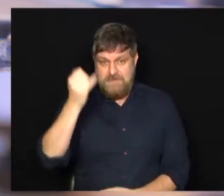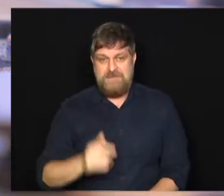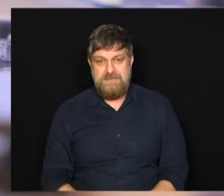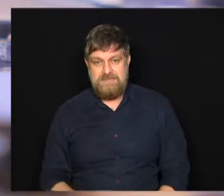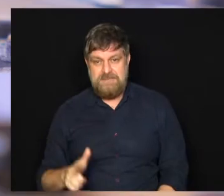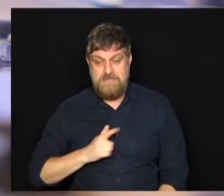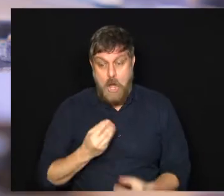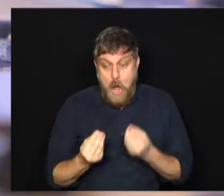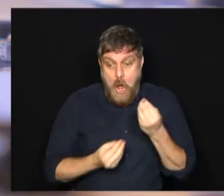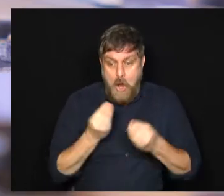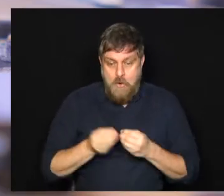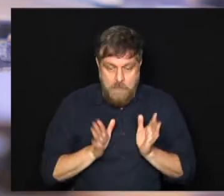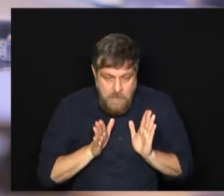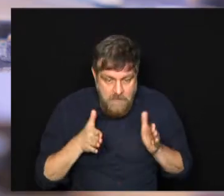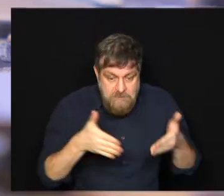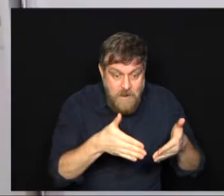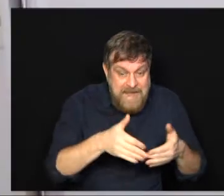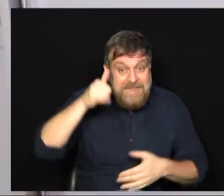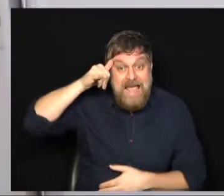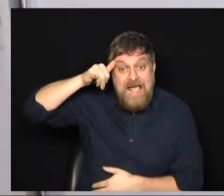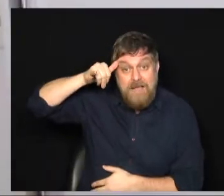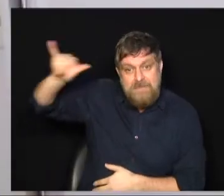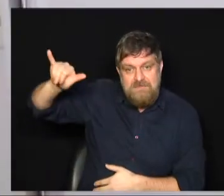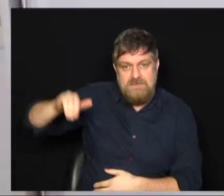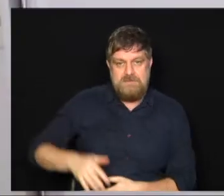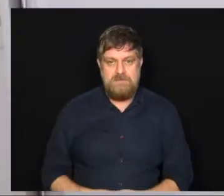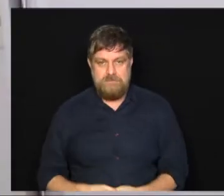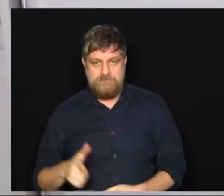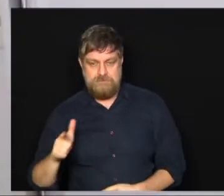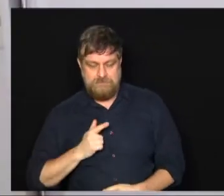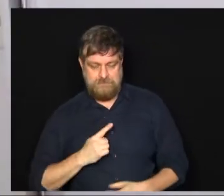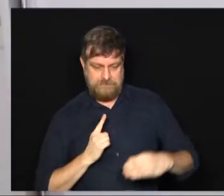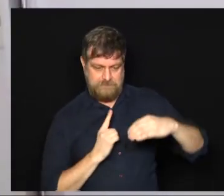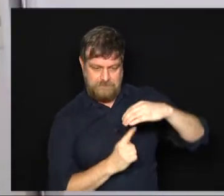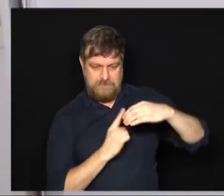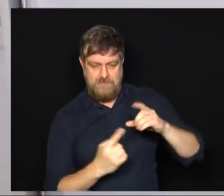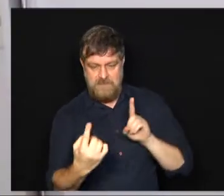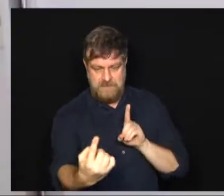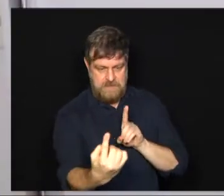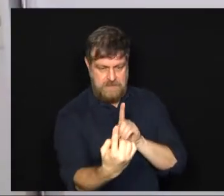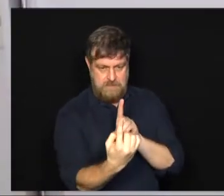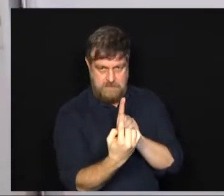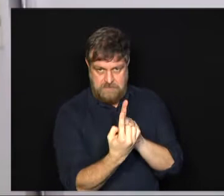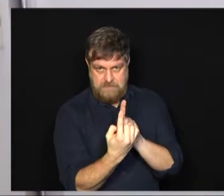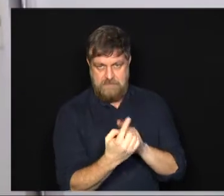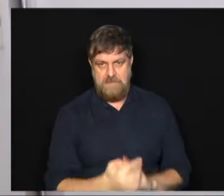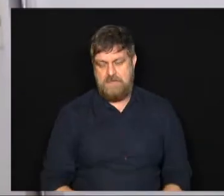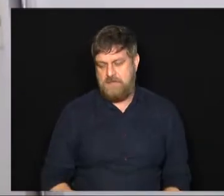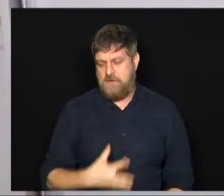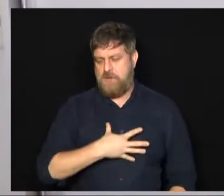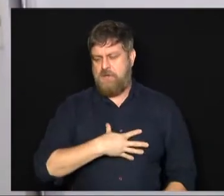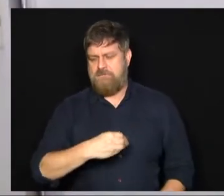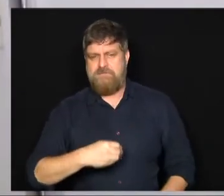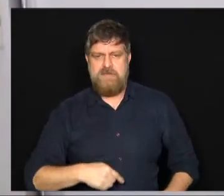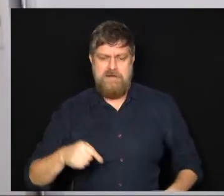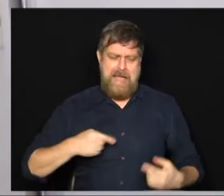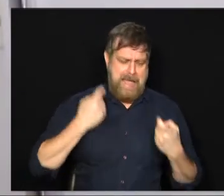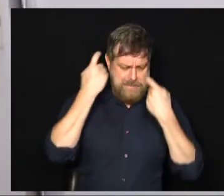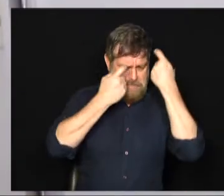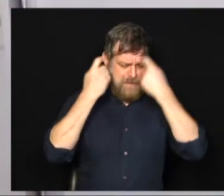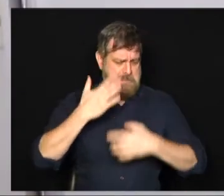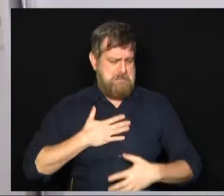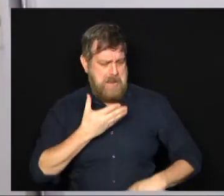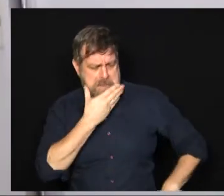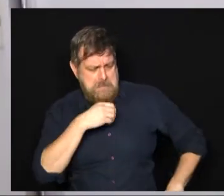de você focar na prevenção. Então, o que eu faço no consultório, quando vem o filho, doutor, estou preocupado, meu pai